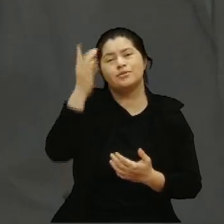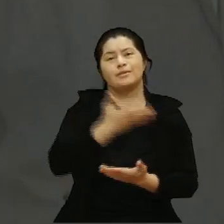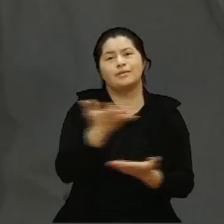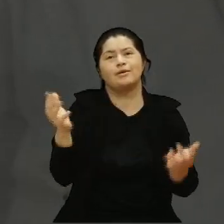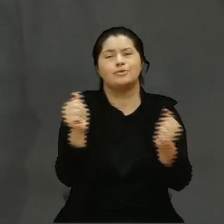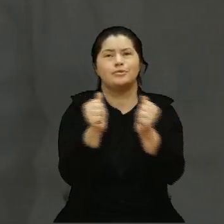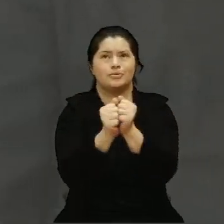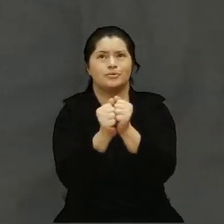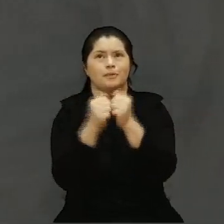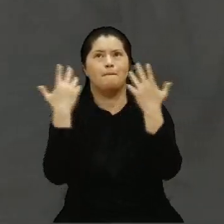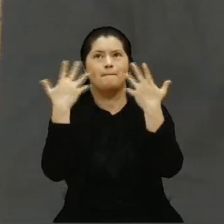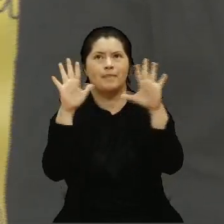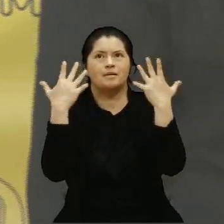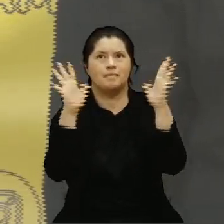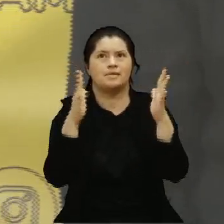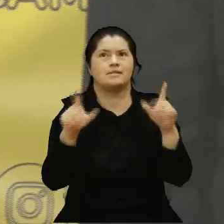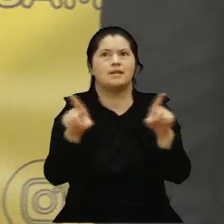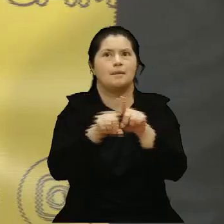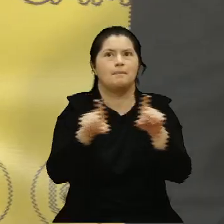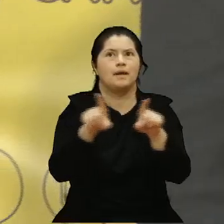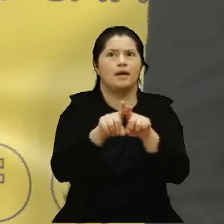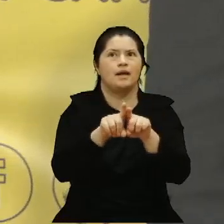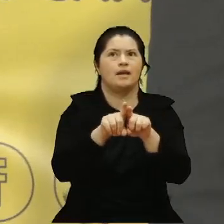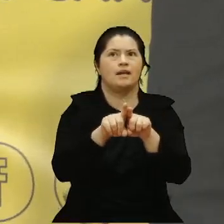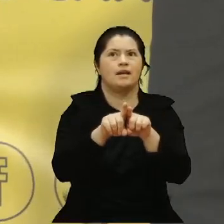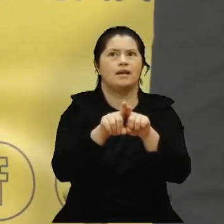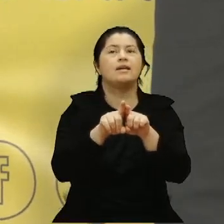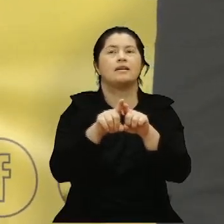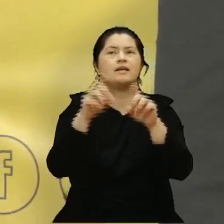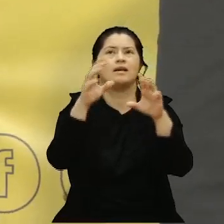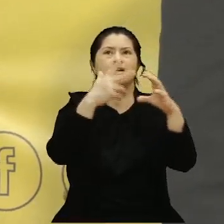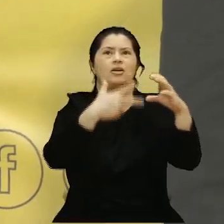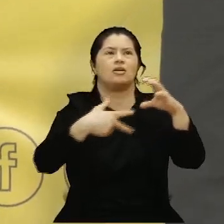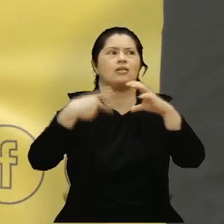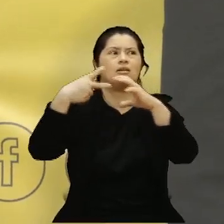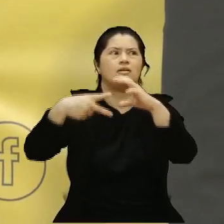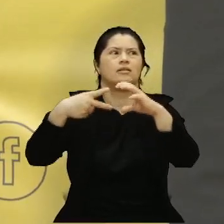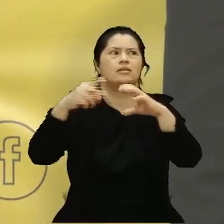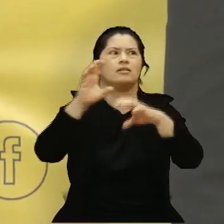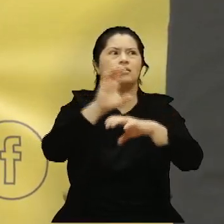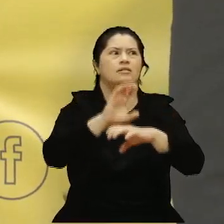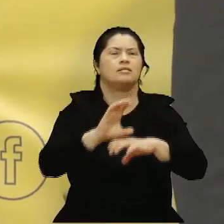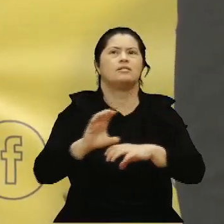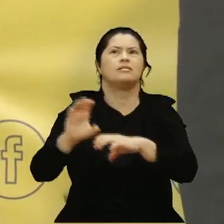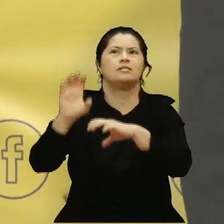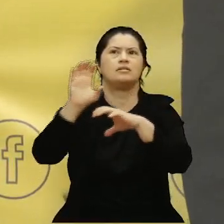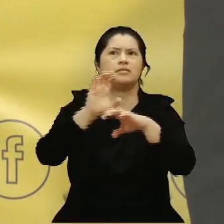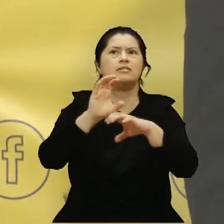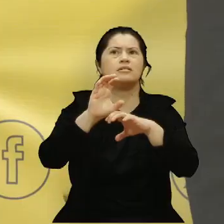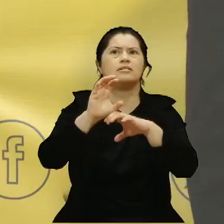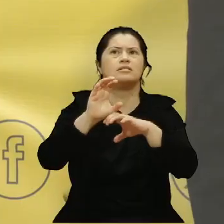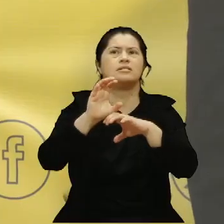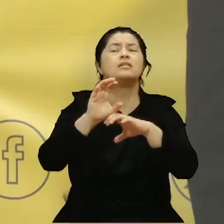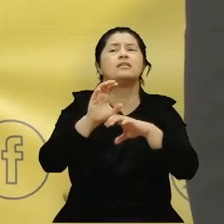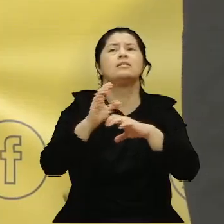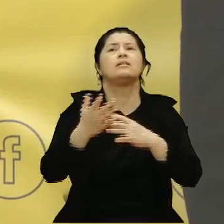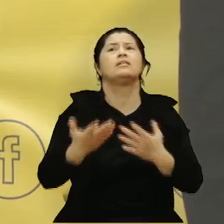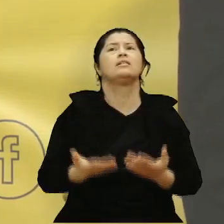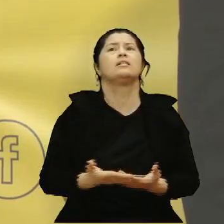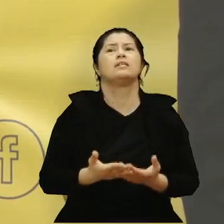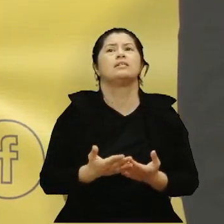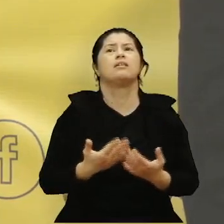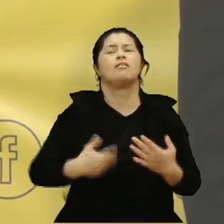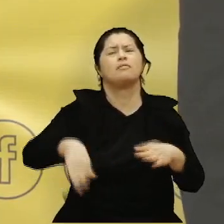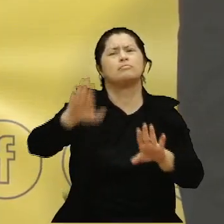aí, parabéns também à TV, esse trabalho, que é outra coisa que que eu falei na cultura e vou falar aqui. Por